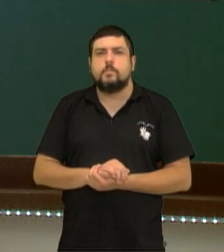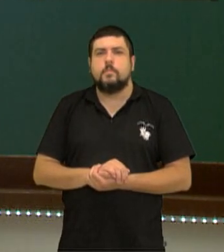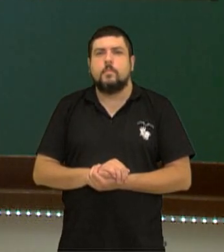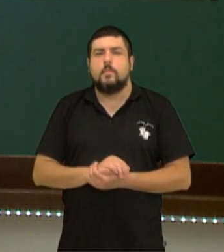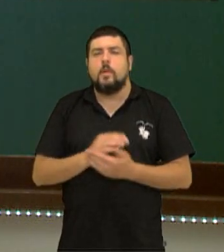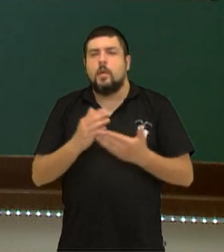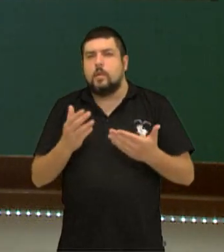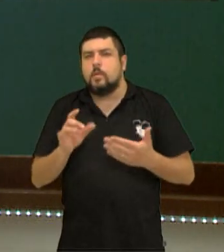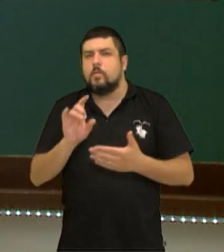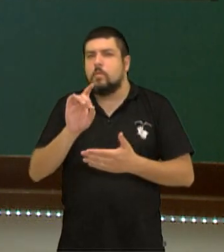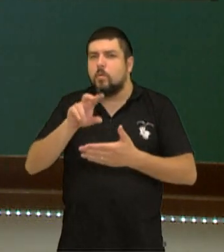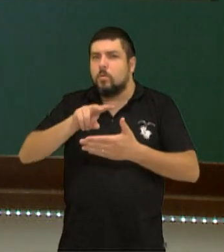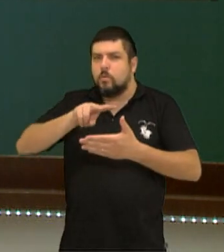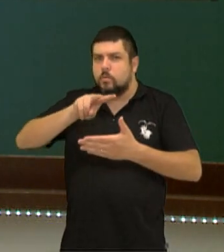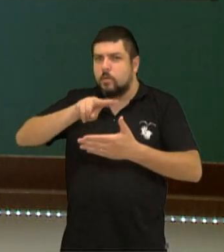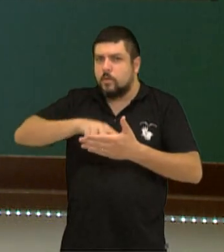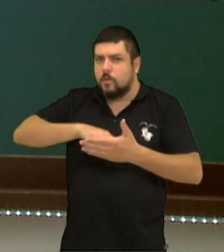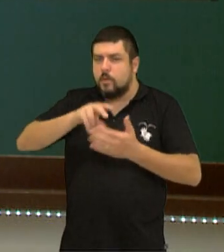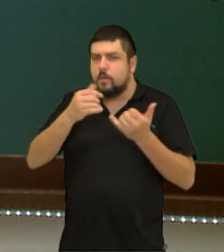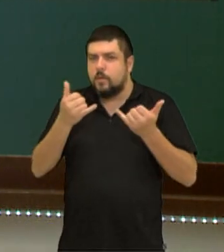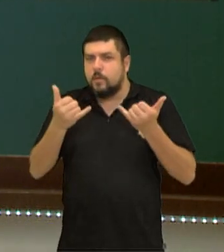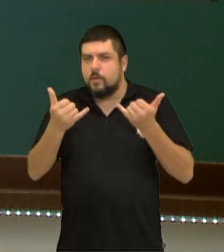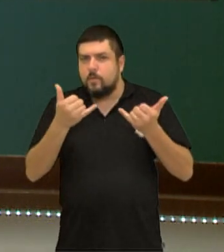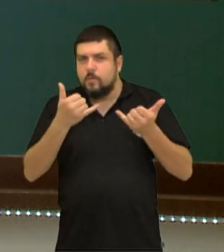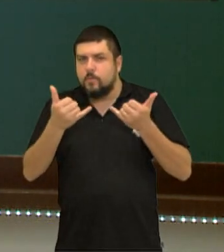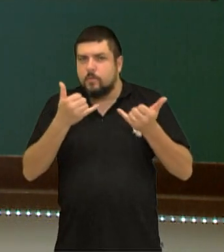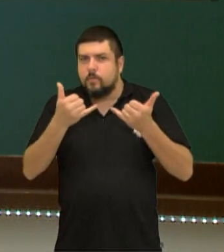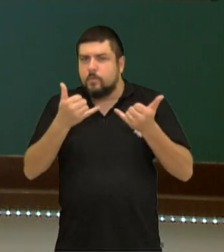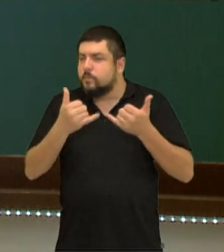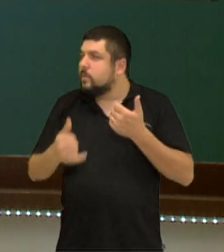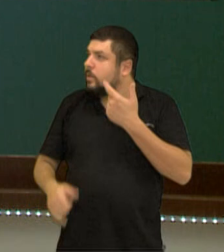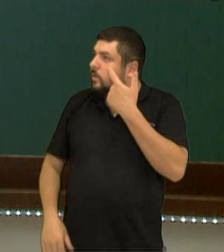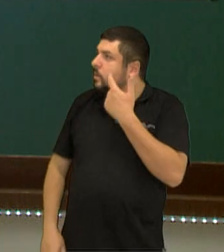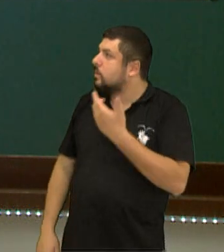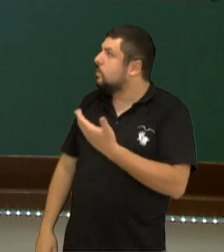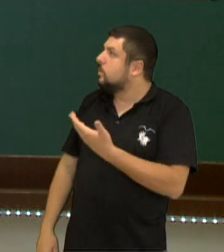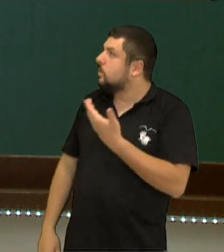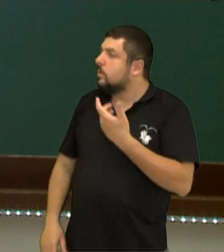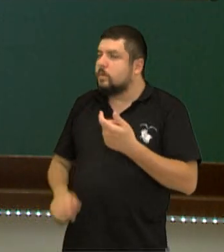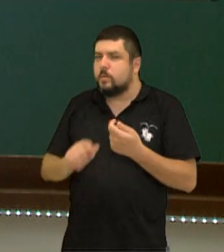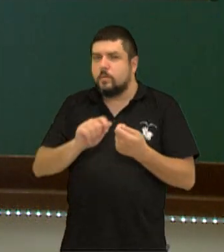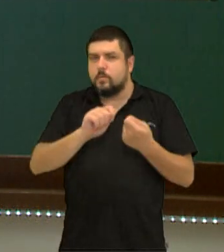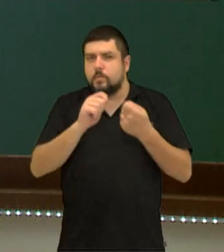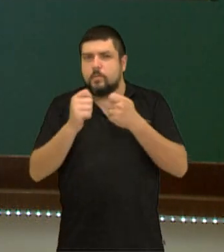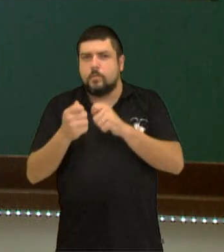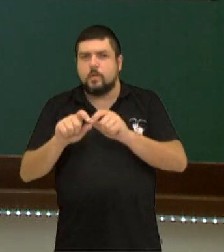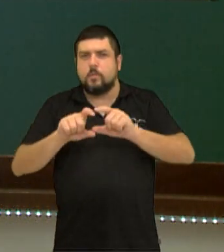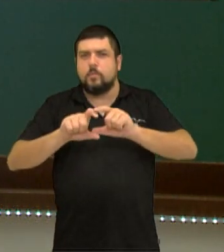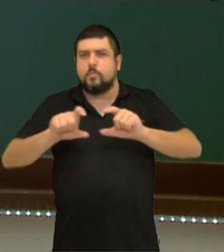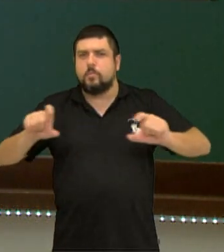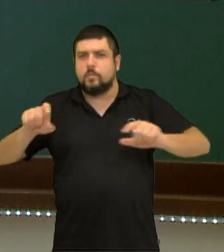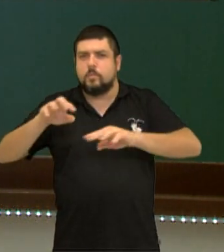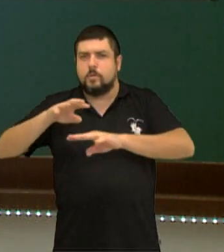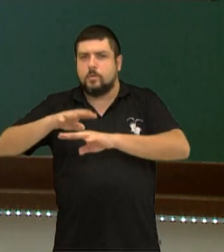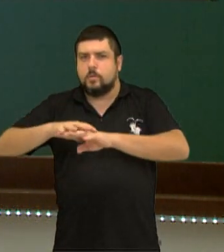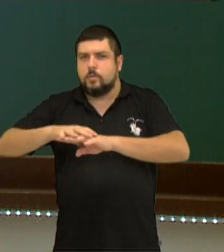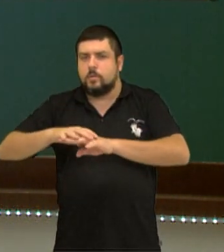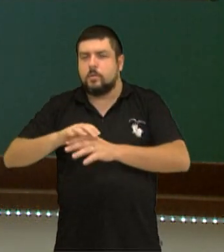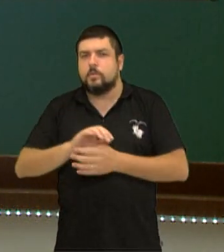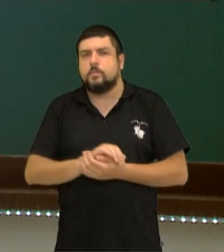só interpretar essa informação e transformar em expressão. Letra C, 3 vezes